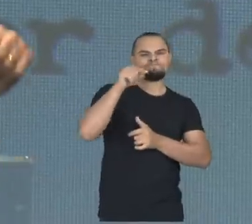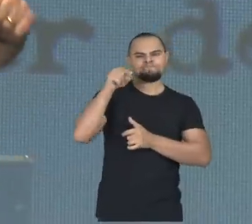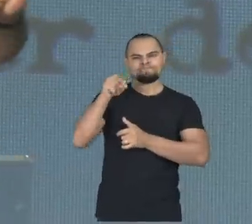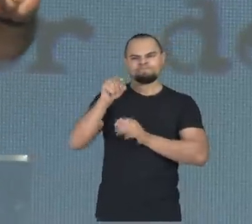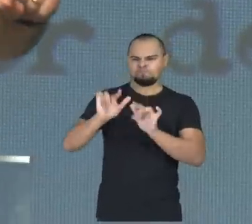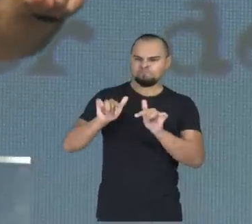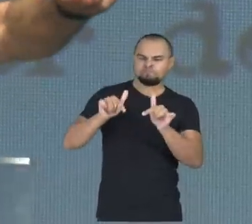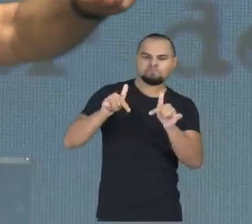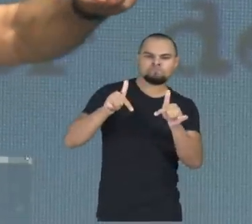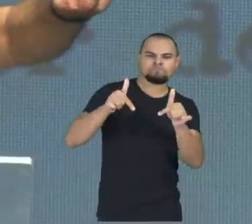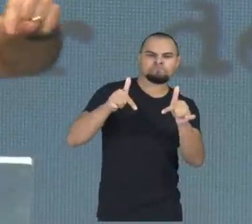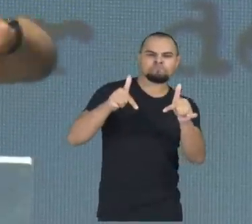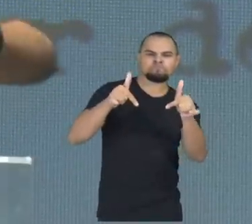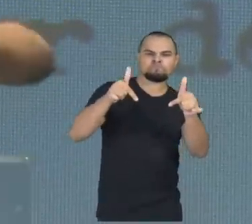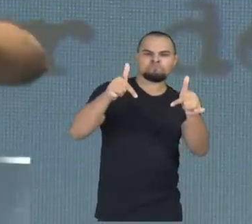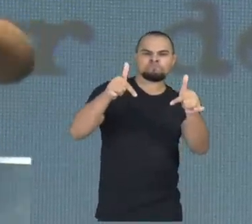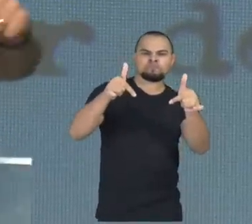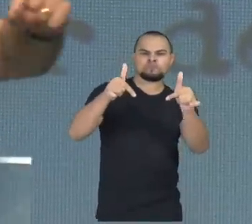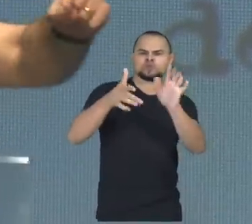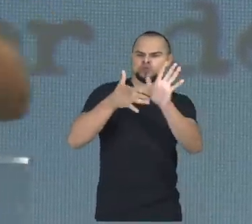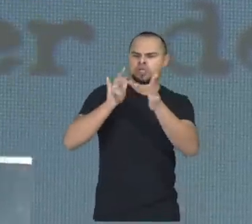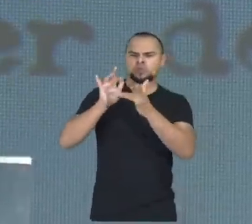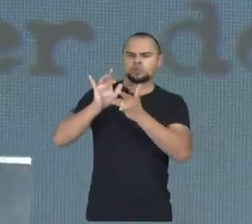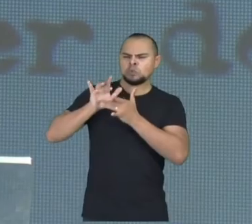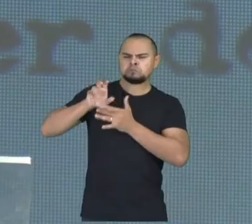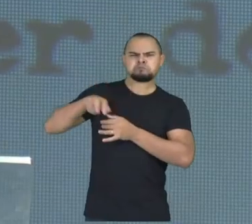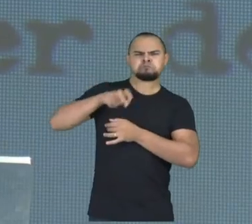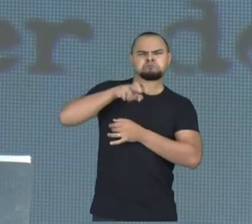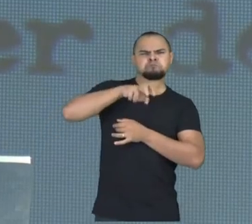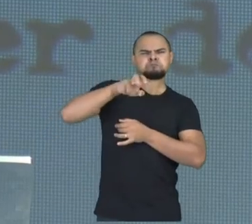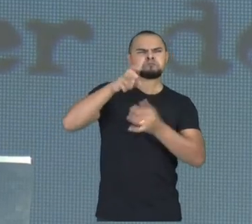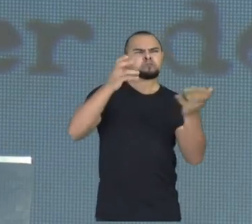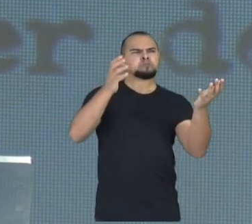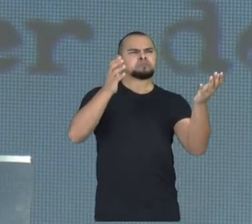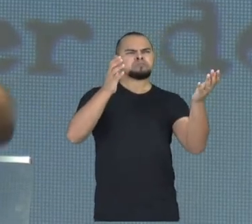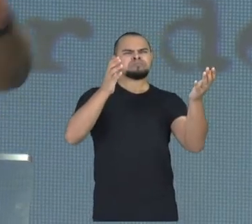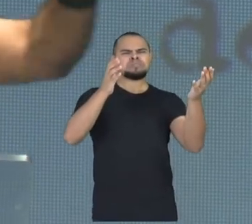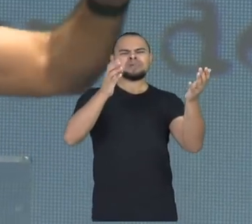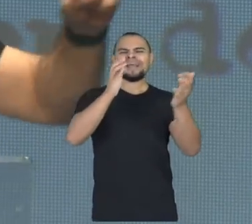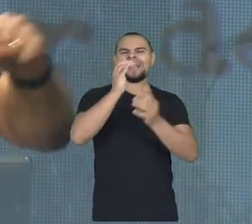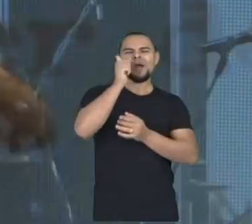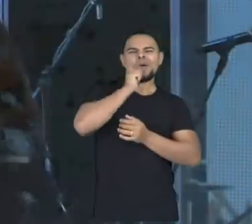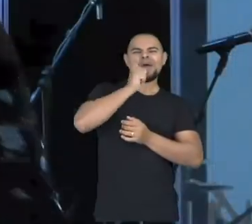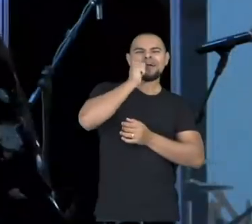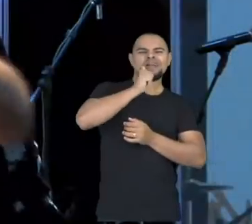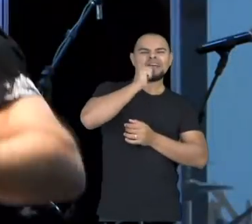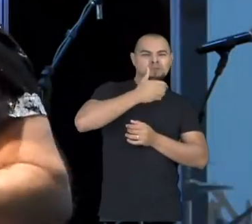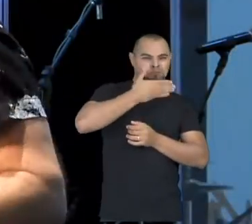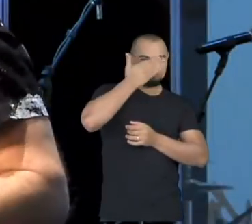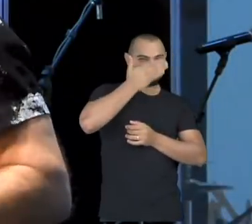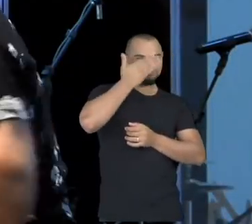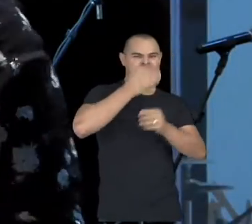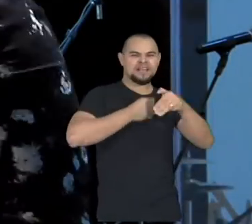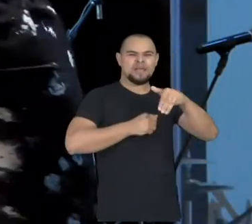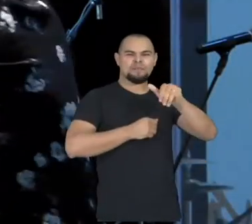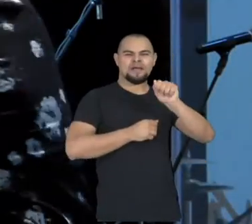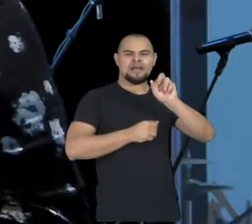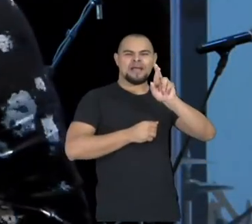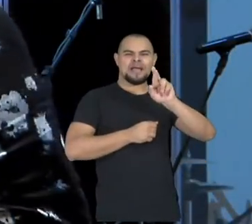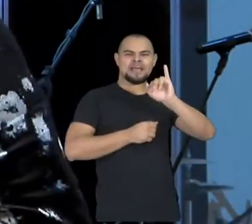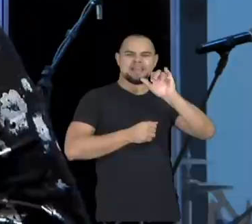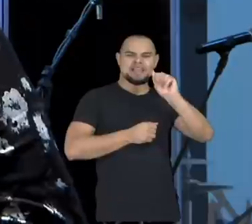Ele arrombou desde portas que trancafiavam a prostituta Maria Madalena, como